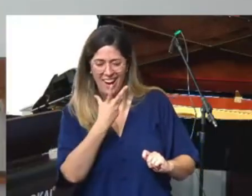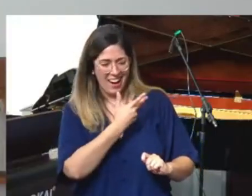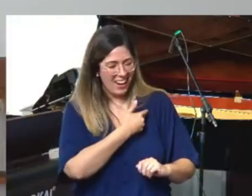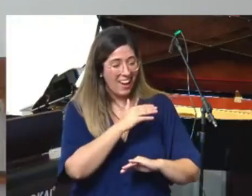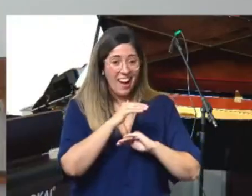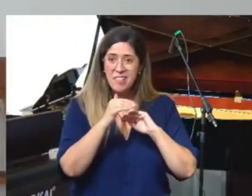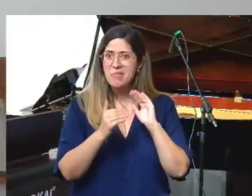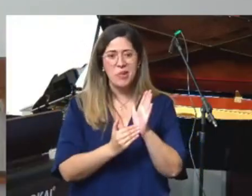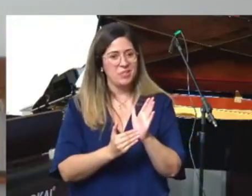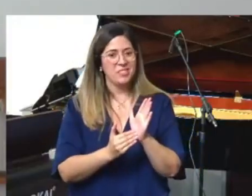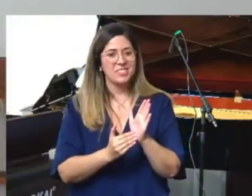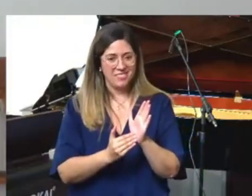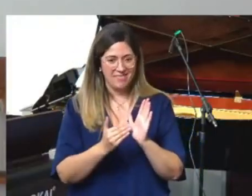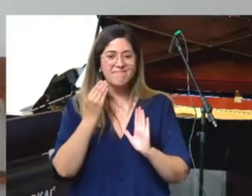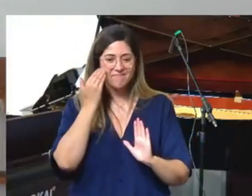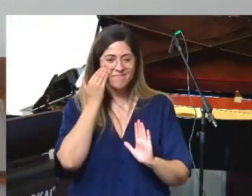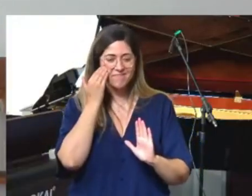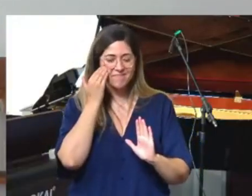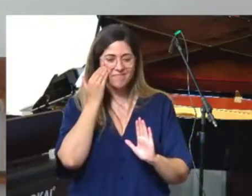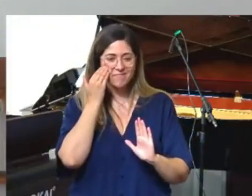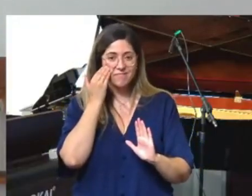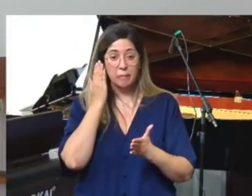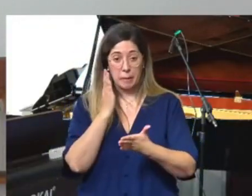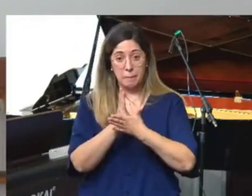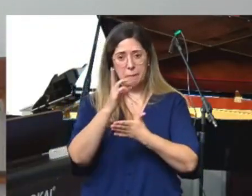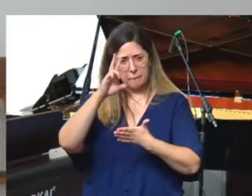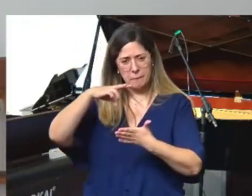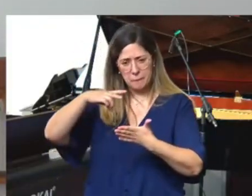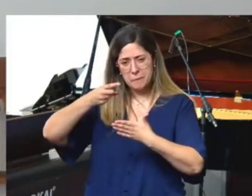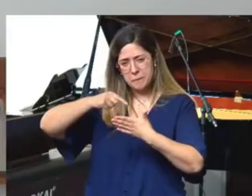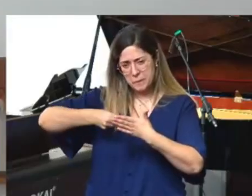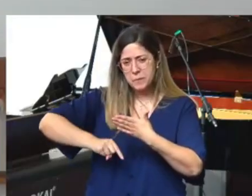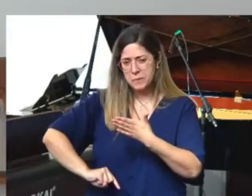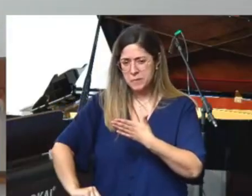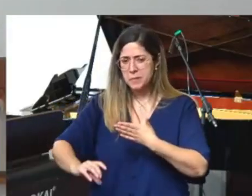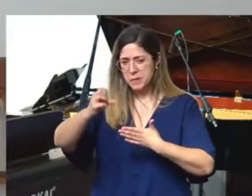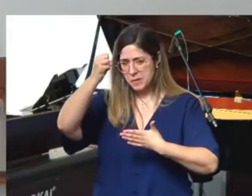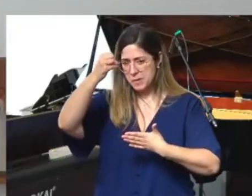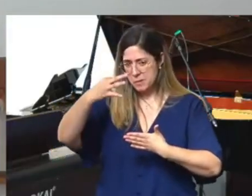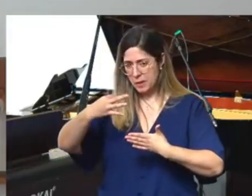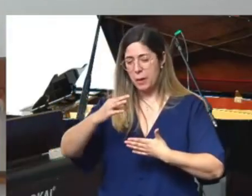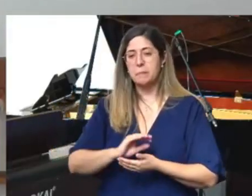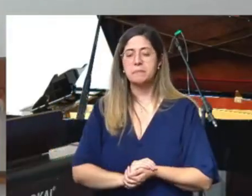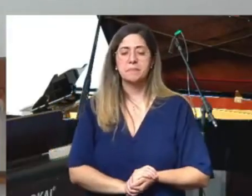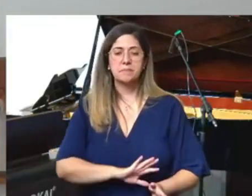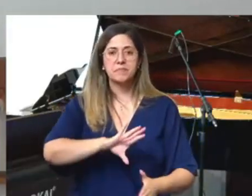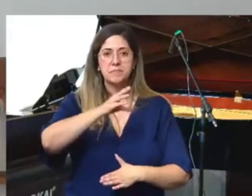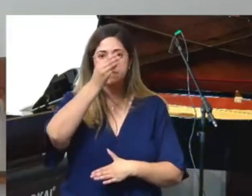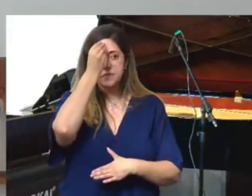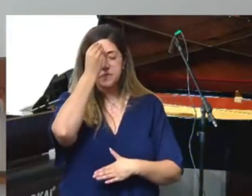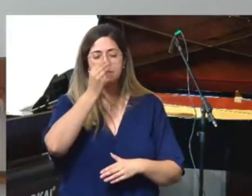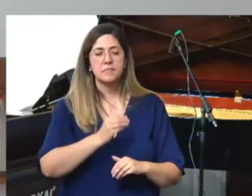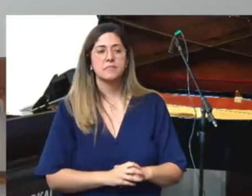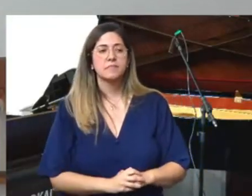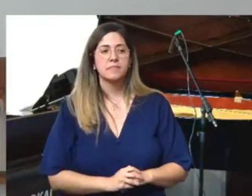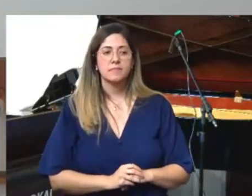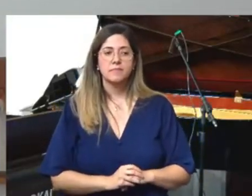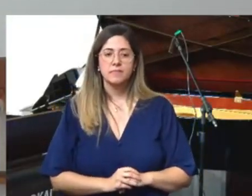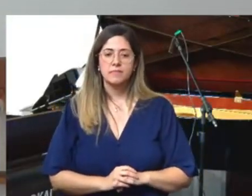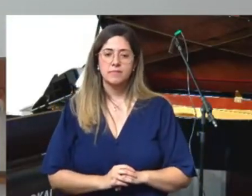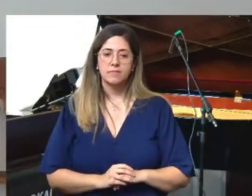aqui um trecho que é importante pararmos e darmos uma atenção a ele. Esse, na realidade, é um